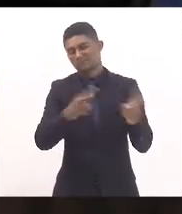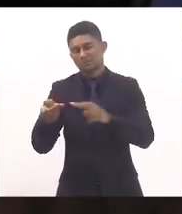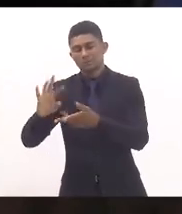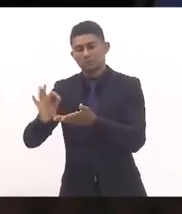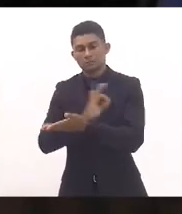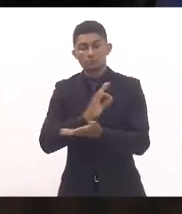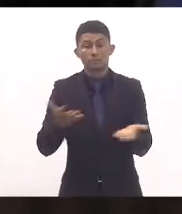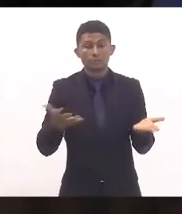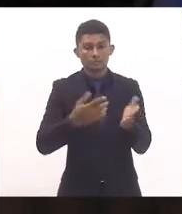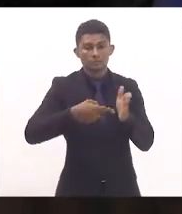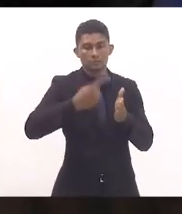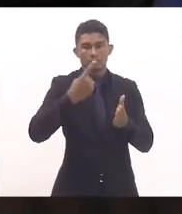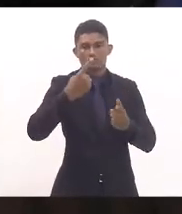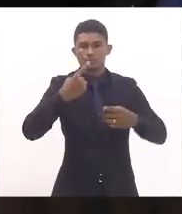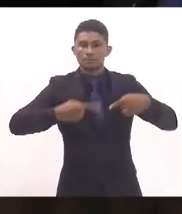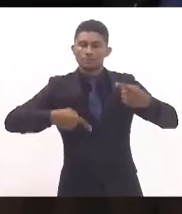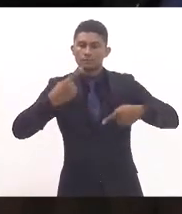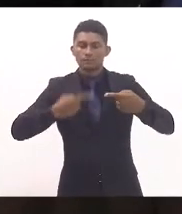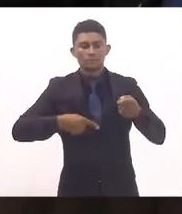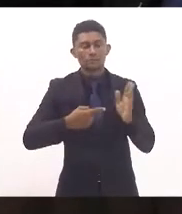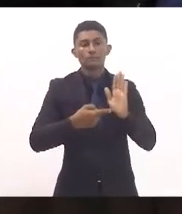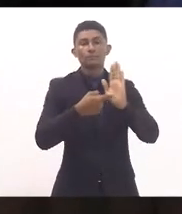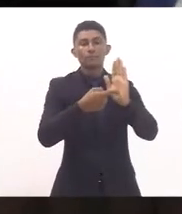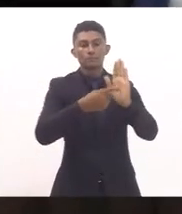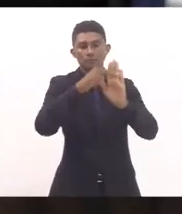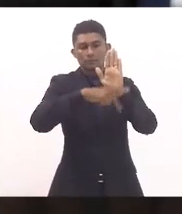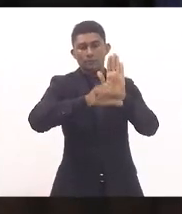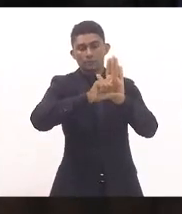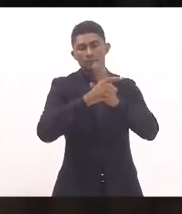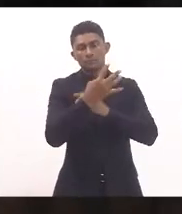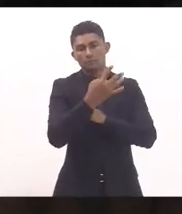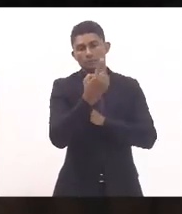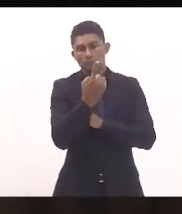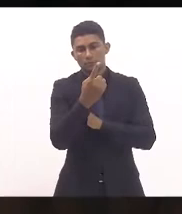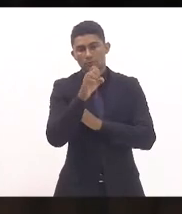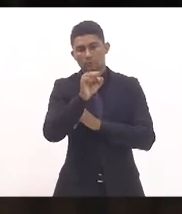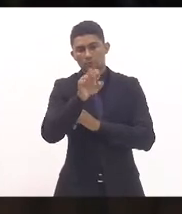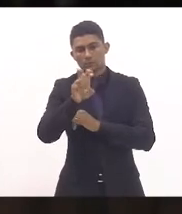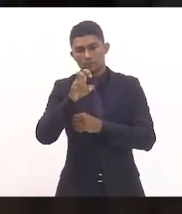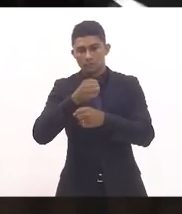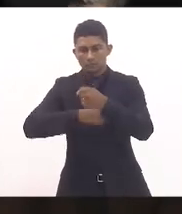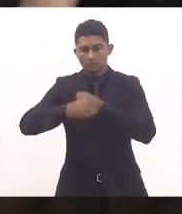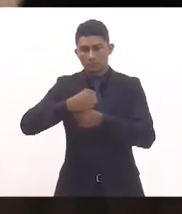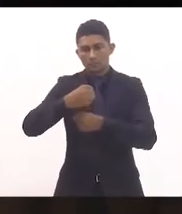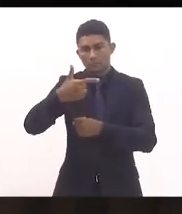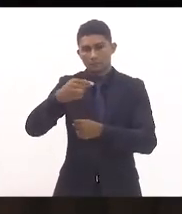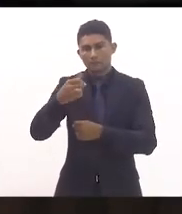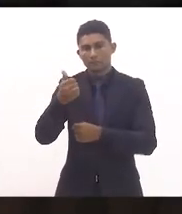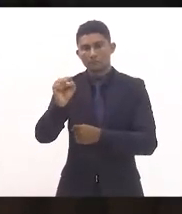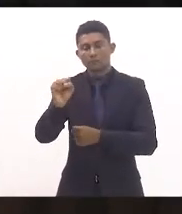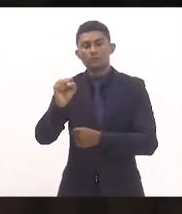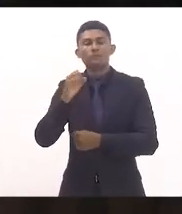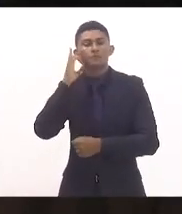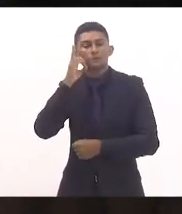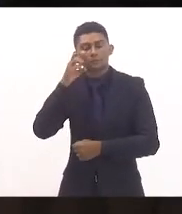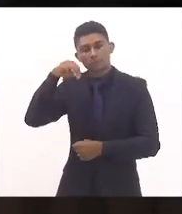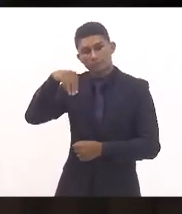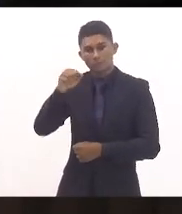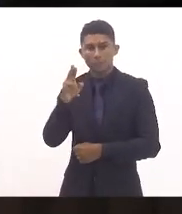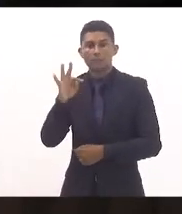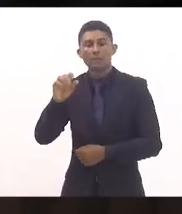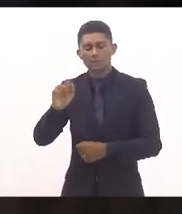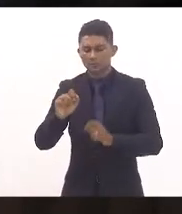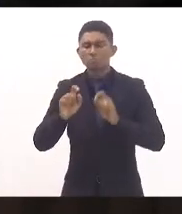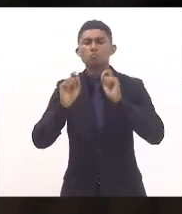tramitação ordinária, em primeira discussão, projeto de lei 4185, de 18, de autoria da deputada Marta Rocha, que dispõe sobre